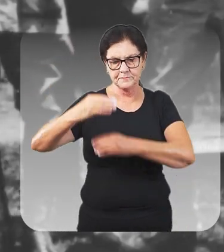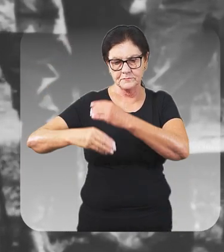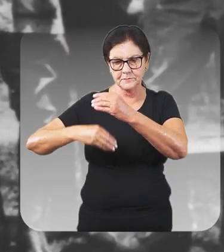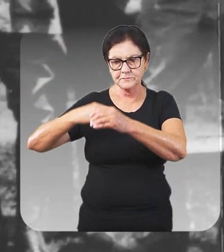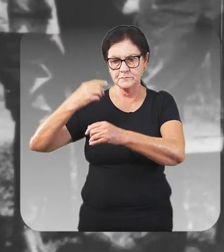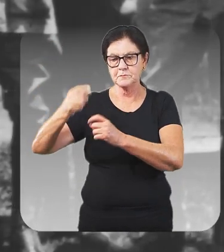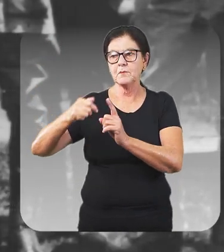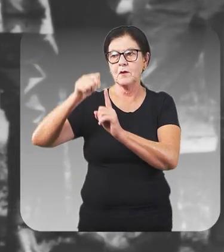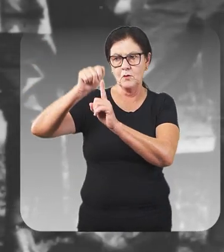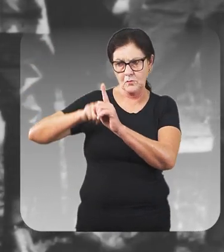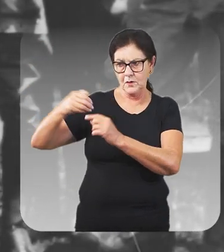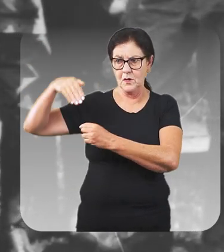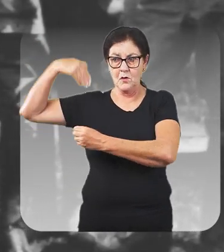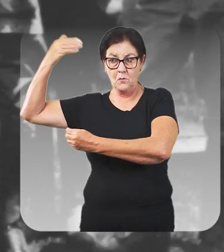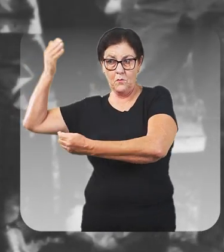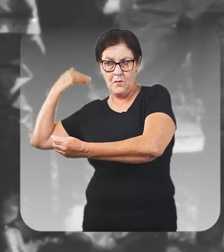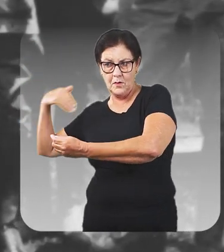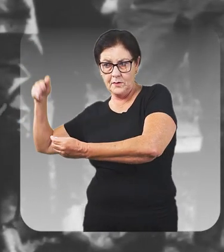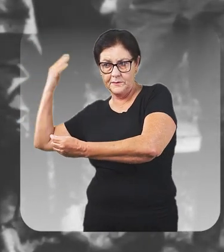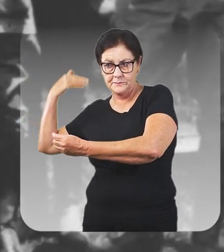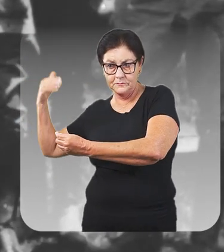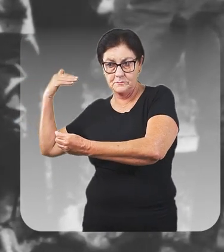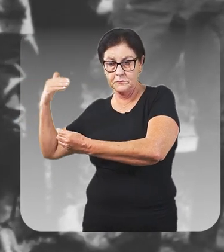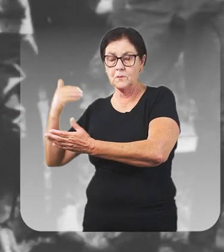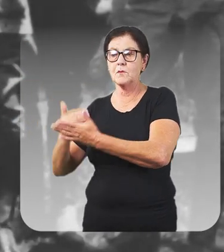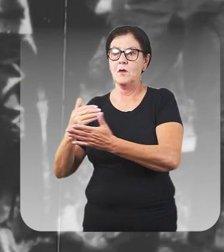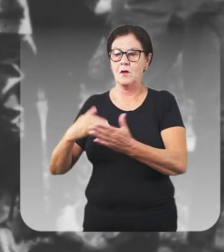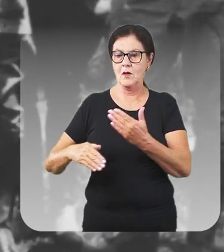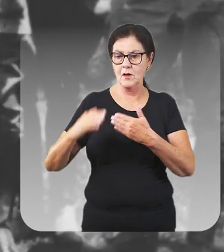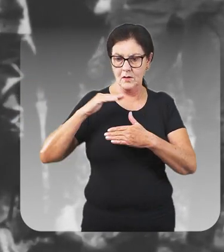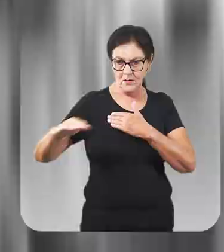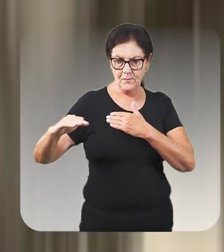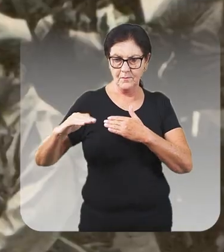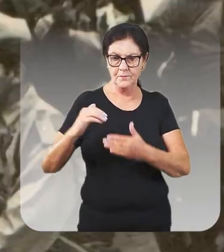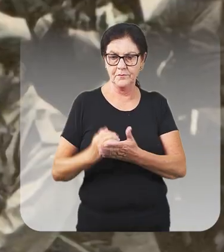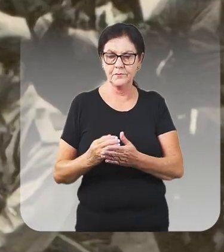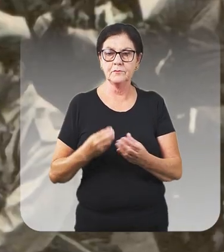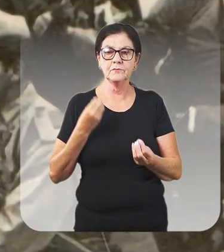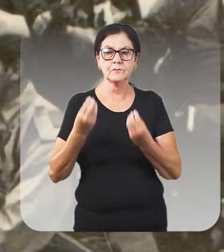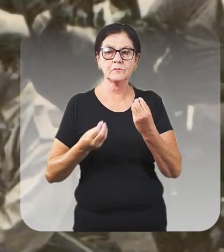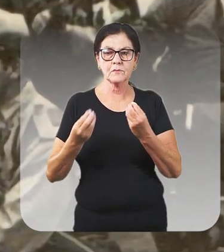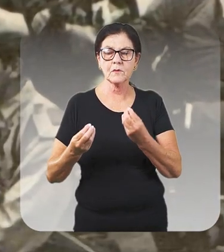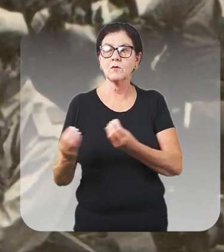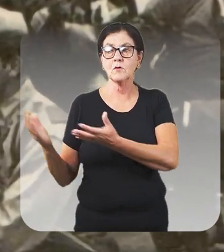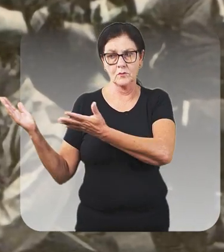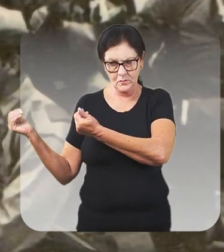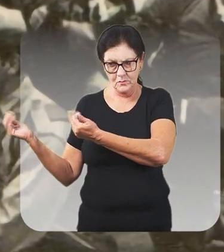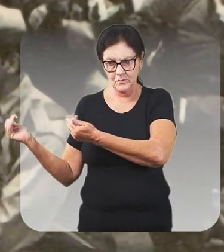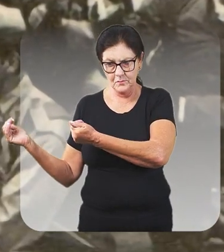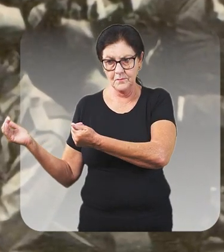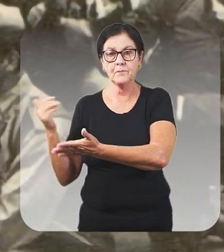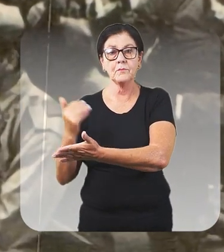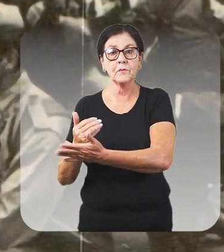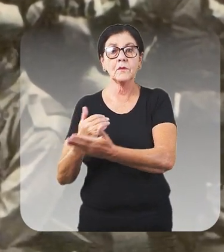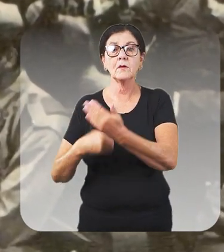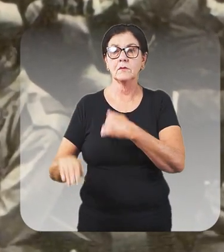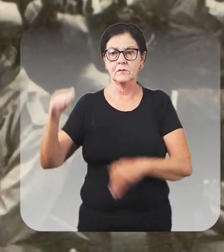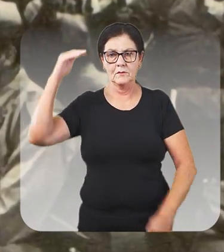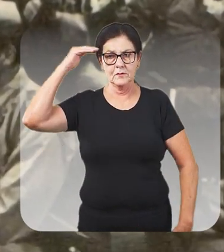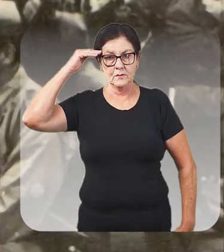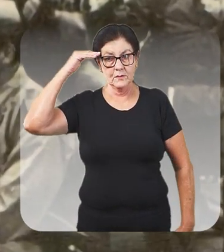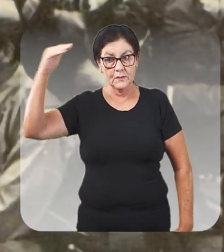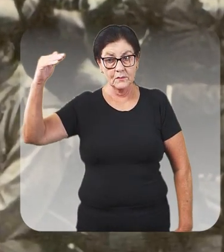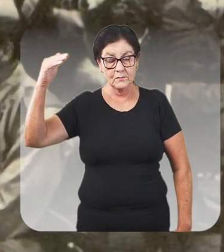tinham modernizado o exército, mas também alienado muitos oficiais. Esses jovens oficiais, conhecidos como